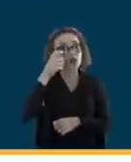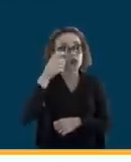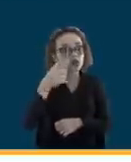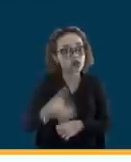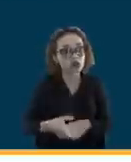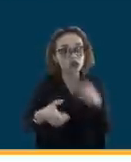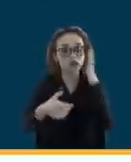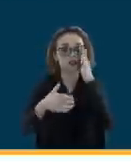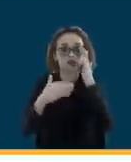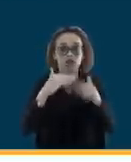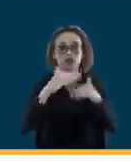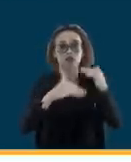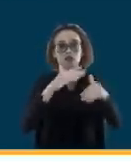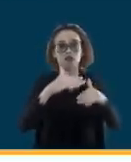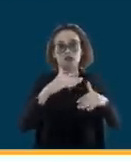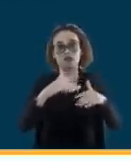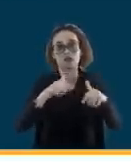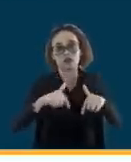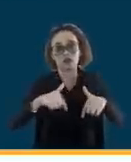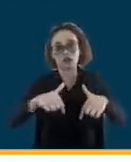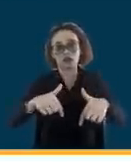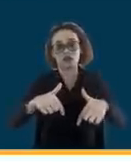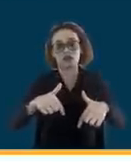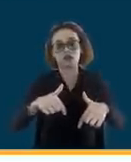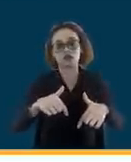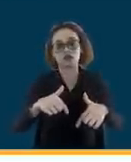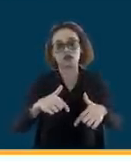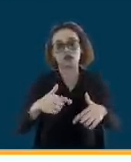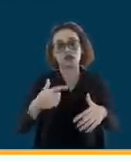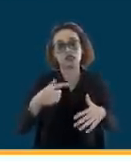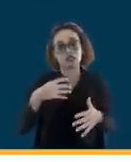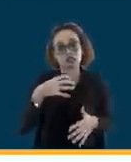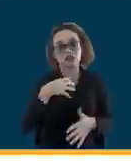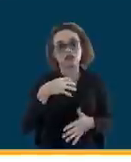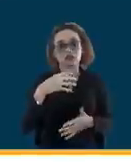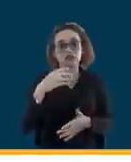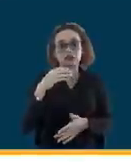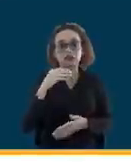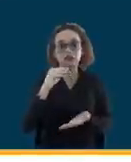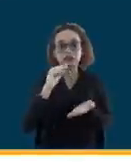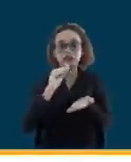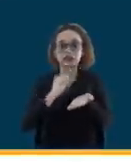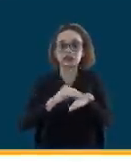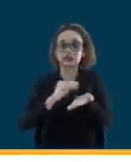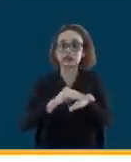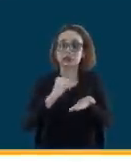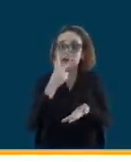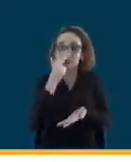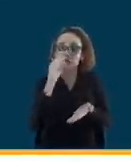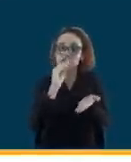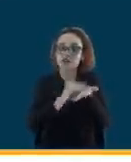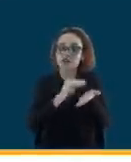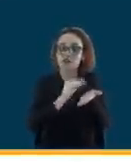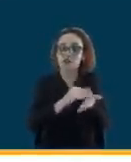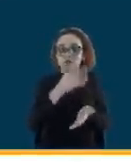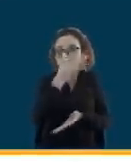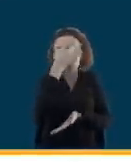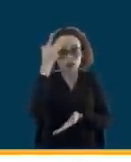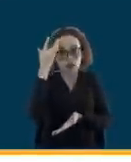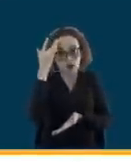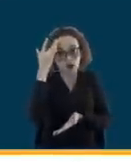nível. E, nesse sentido, eu sinto falta de pessoas como um Célio Turino, que, naquela